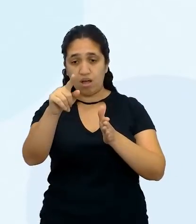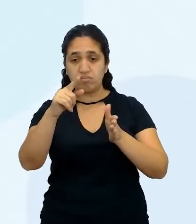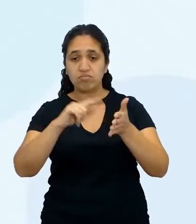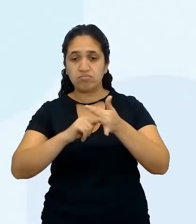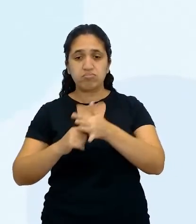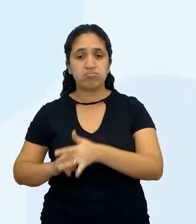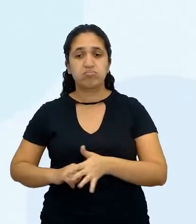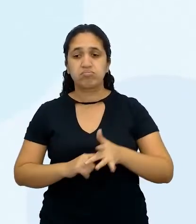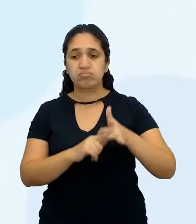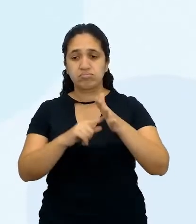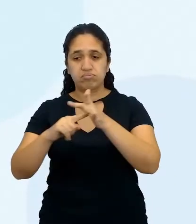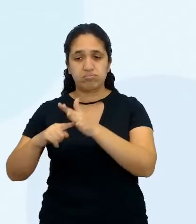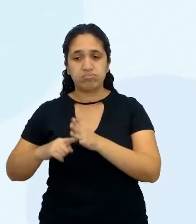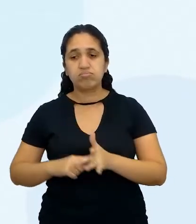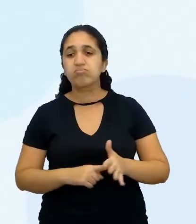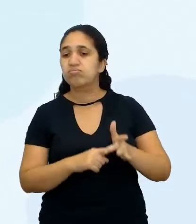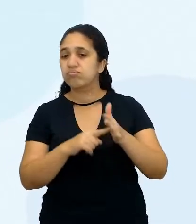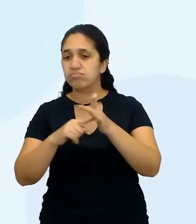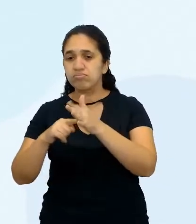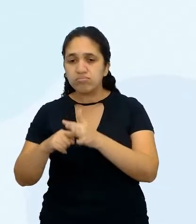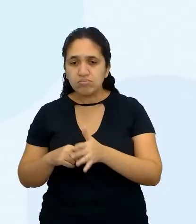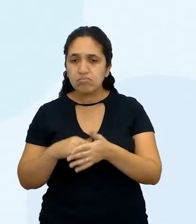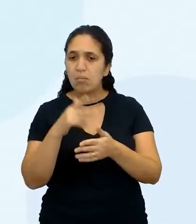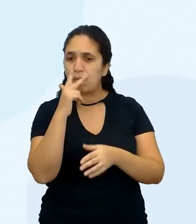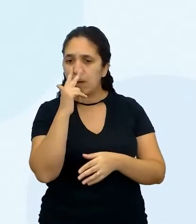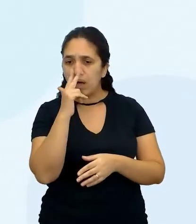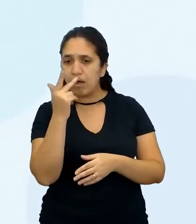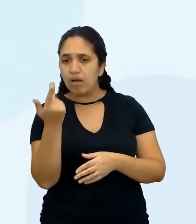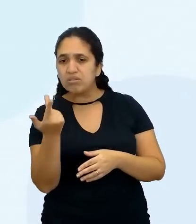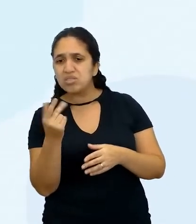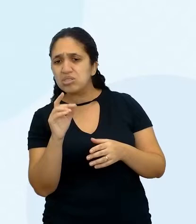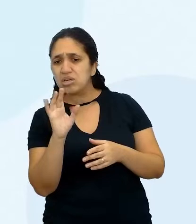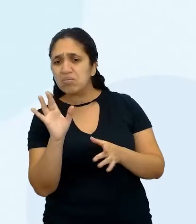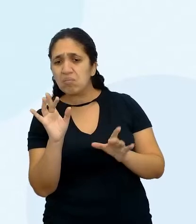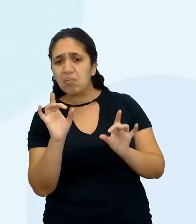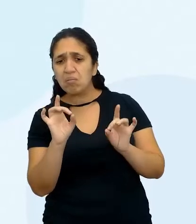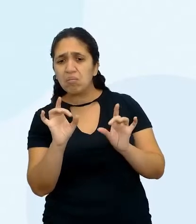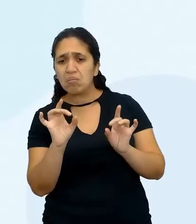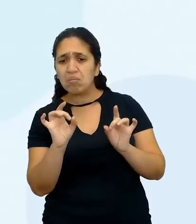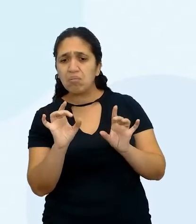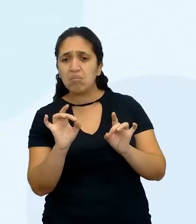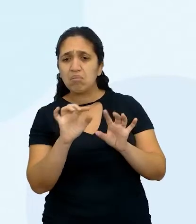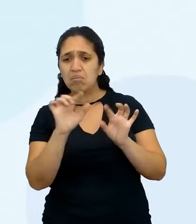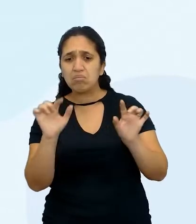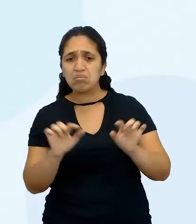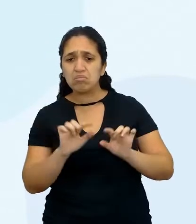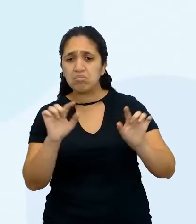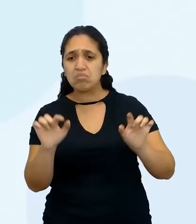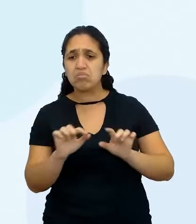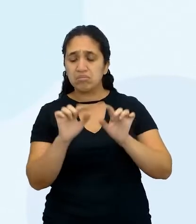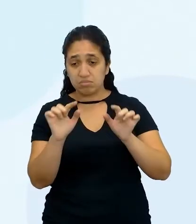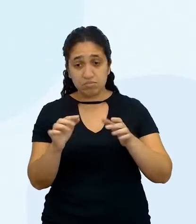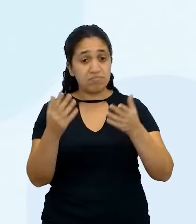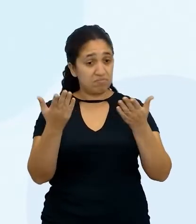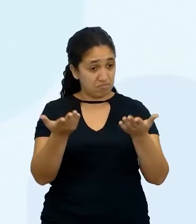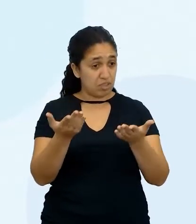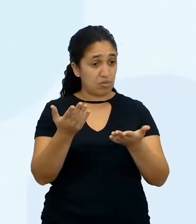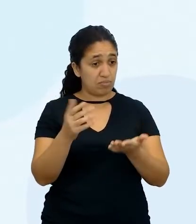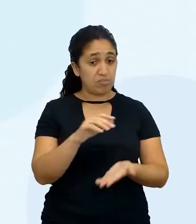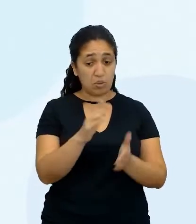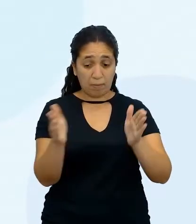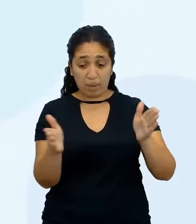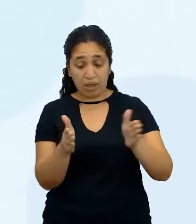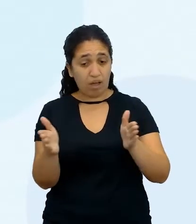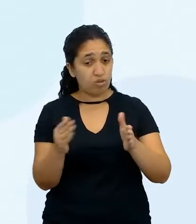máquinas. E essas máquinas parecem ser também automatizadas. São características do mundo